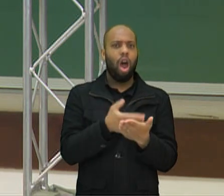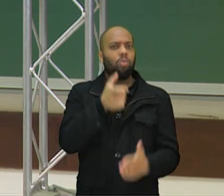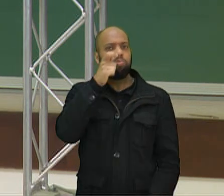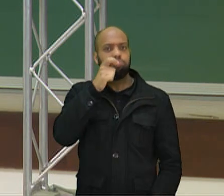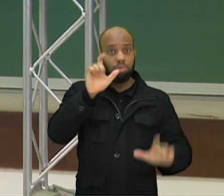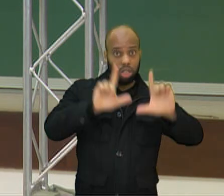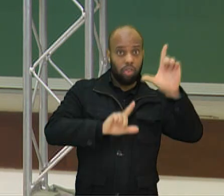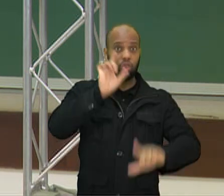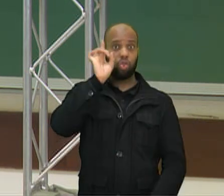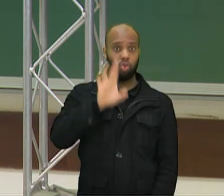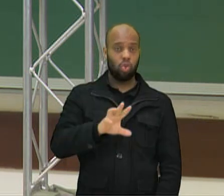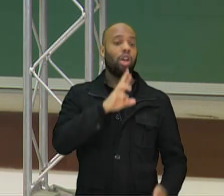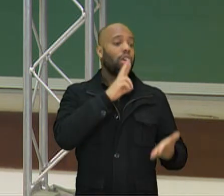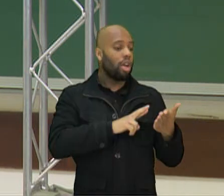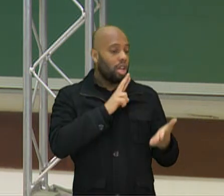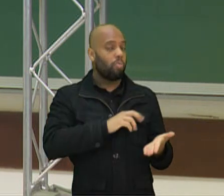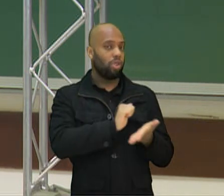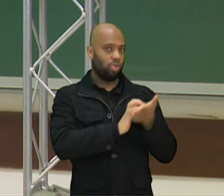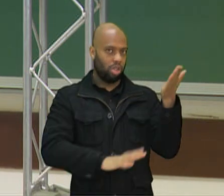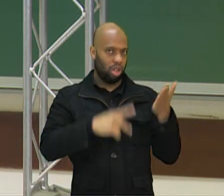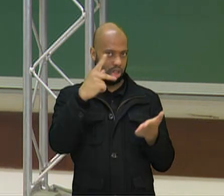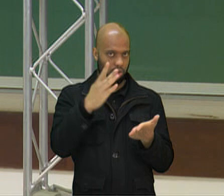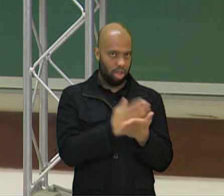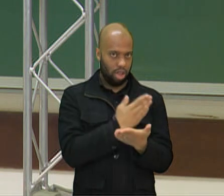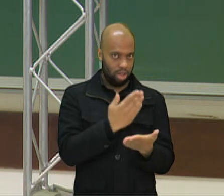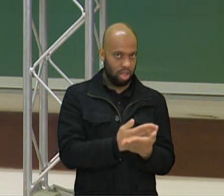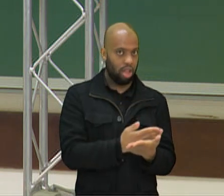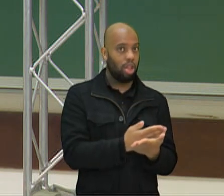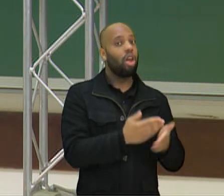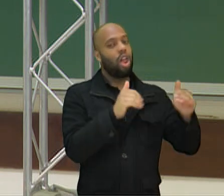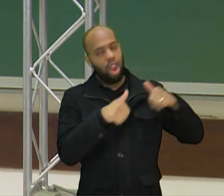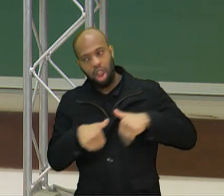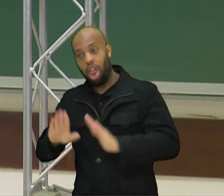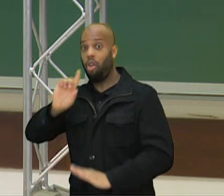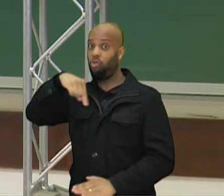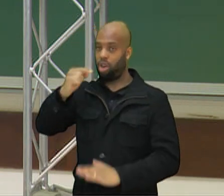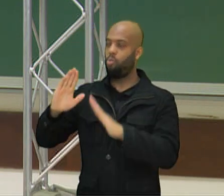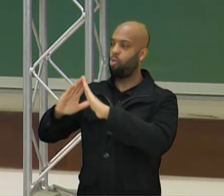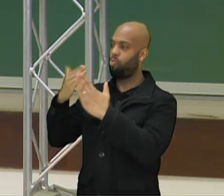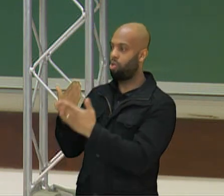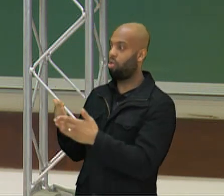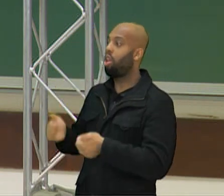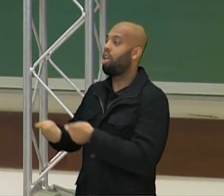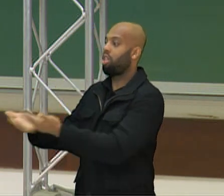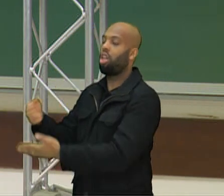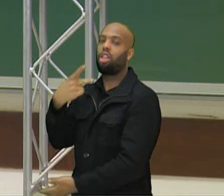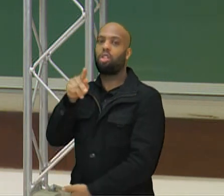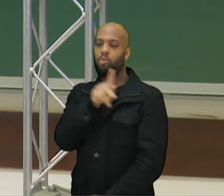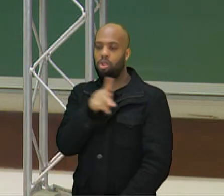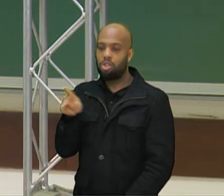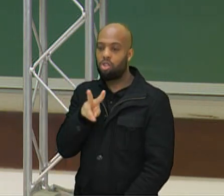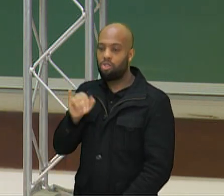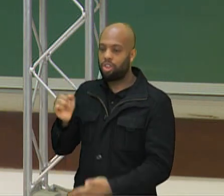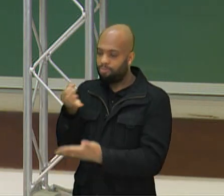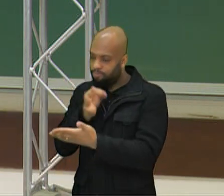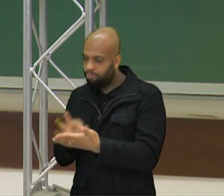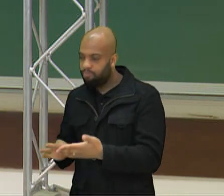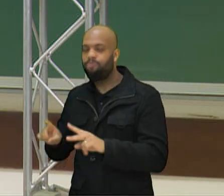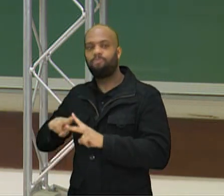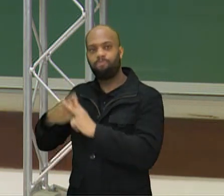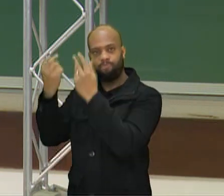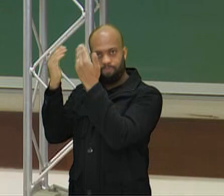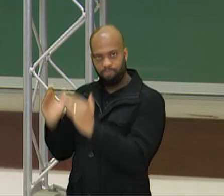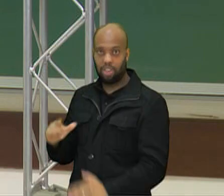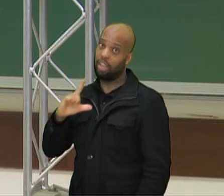televisão. Realize essa atividade no seu caderno e encaminhe posteriormente para a sua escola ou seu colégio, para que o seu professor ou